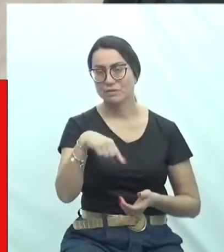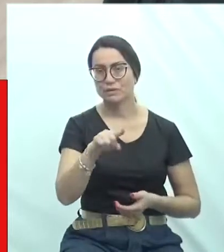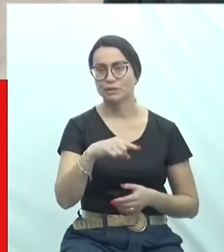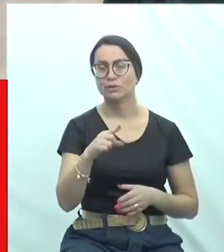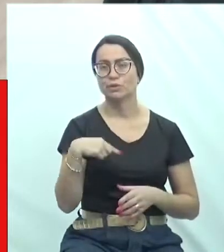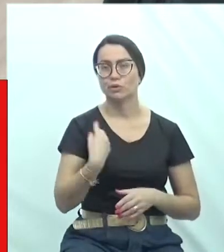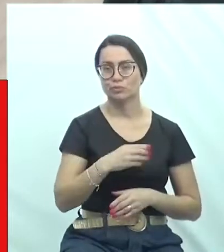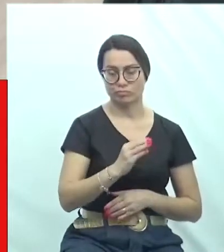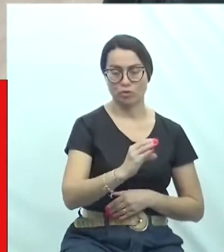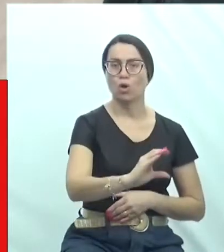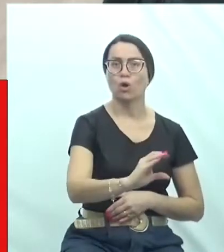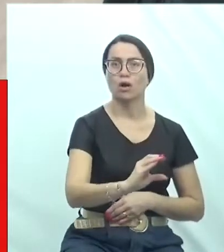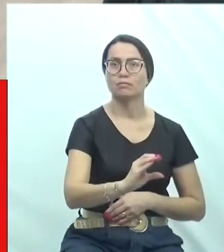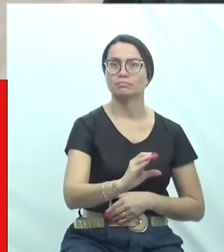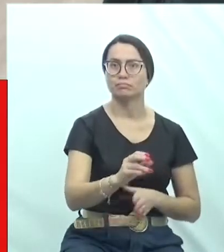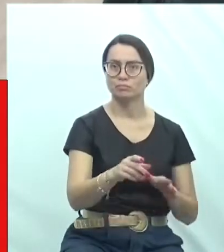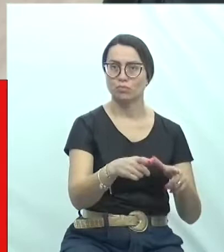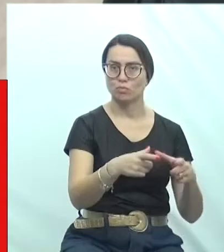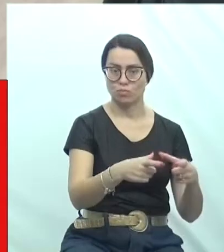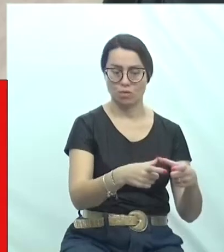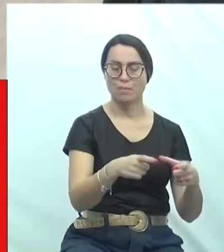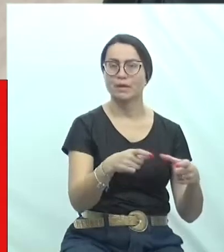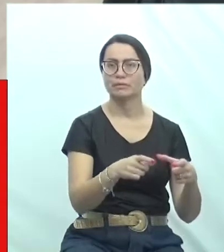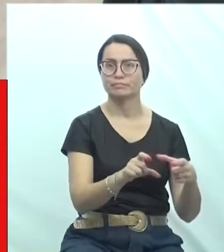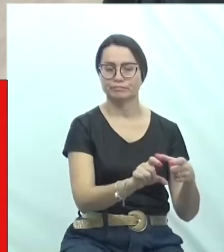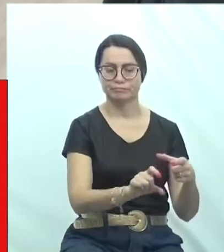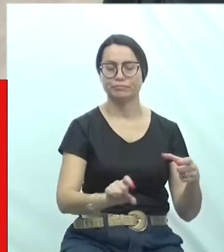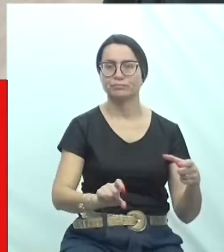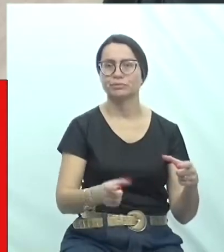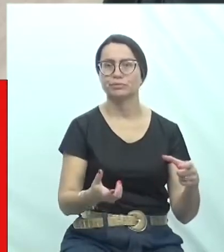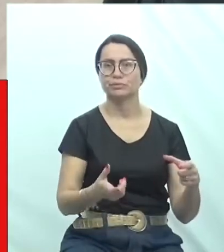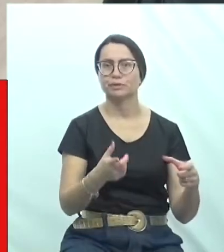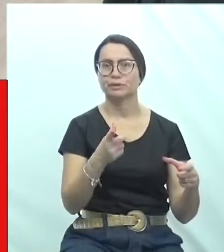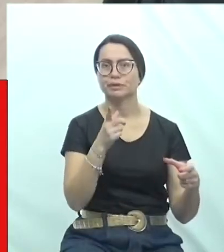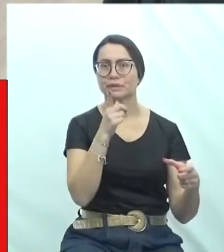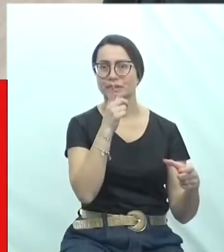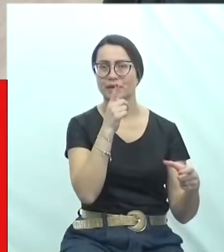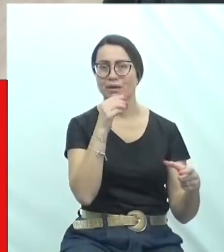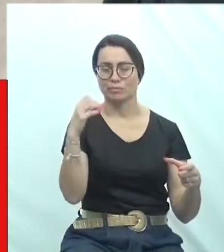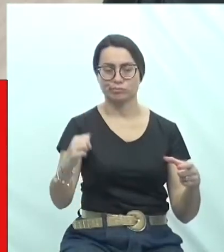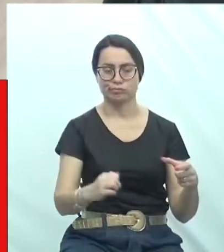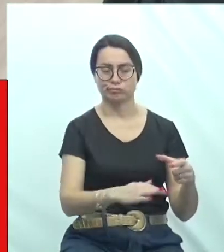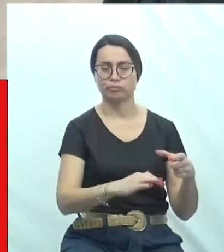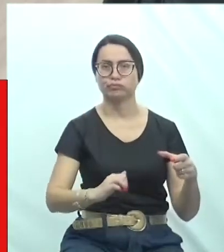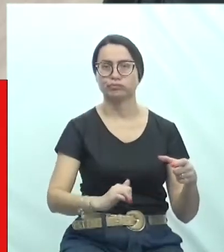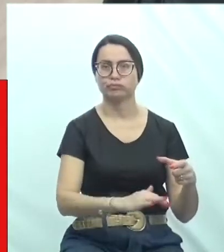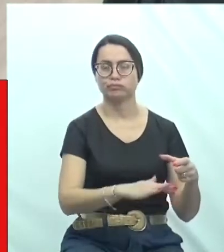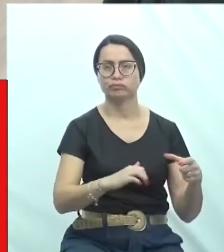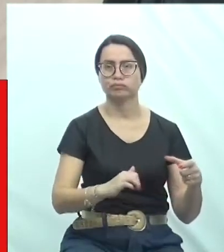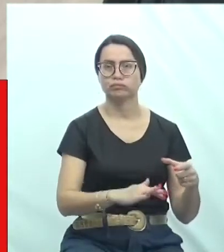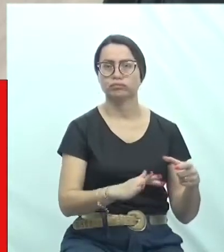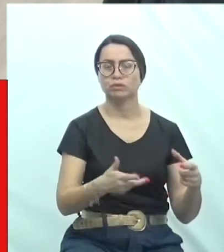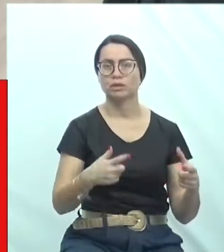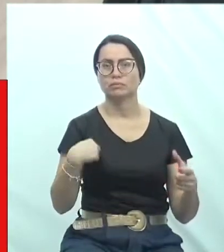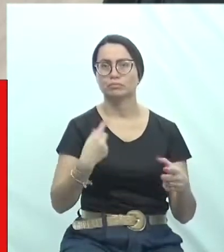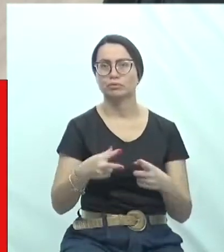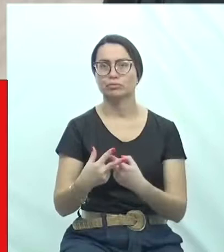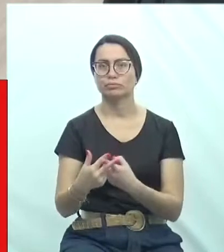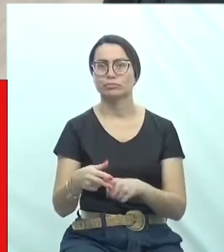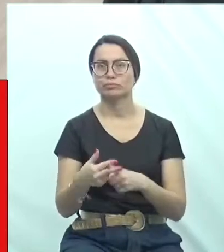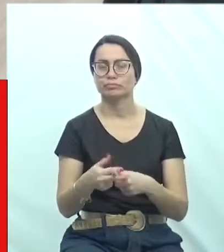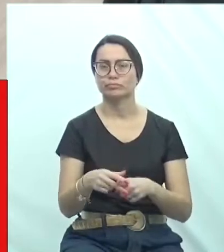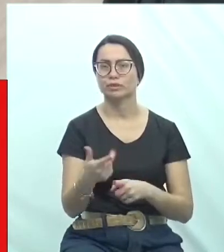equipamento num local que se alaga com certa frequência e a nossa rede, por uma manutenção, ela está